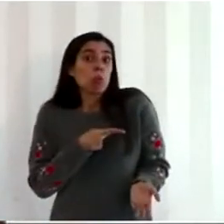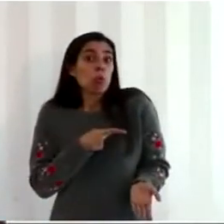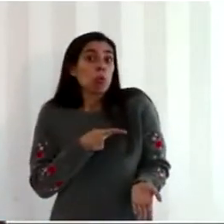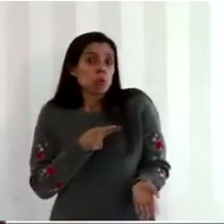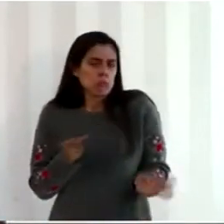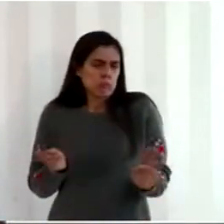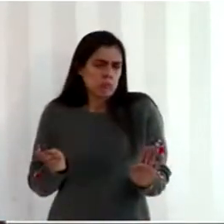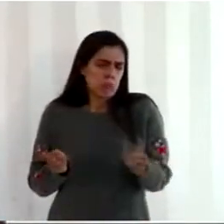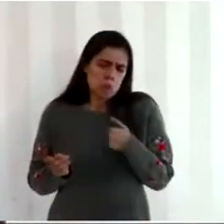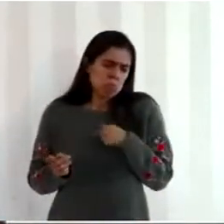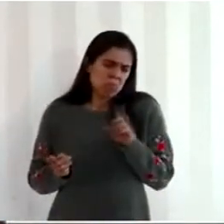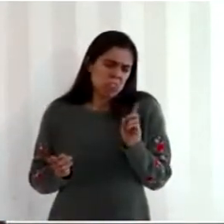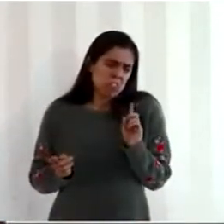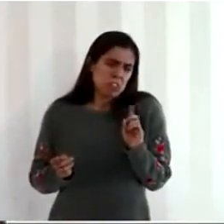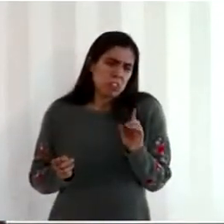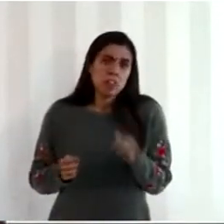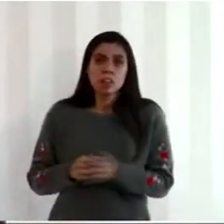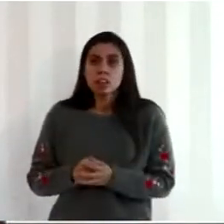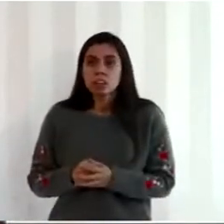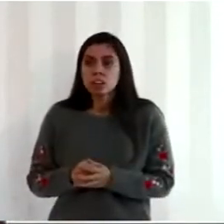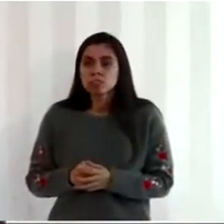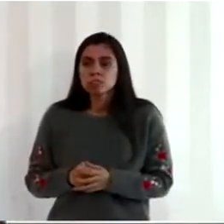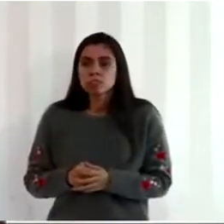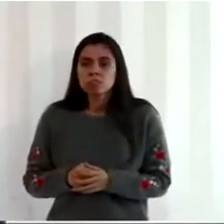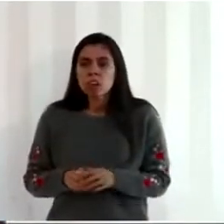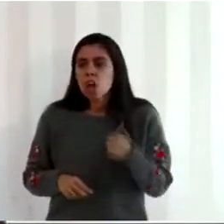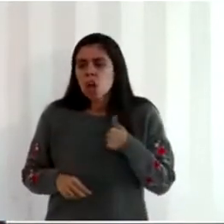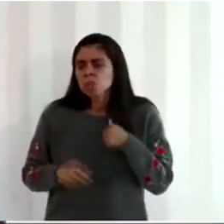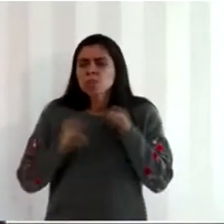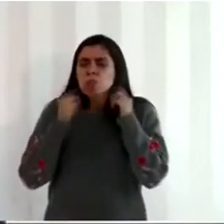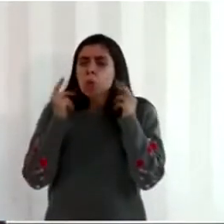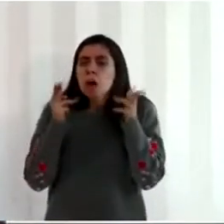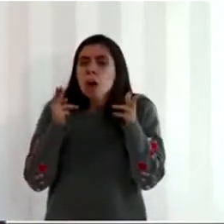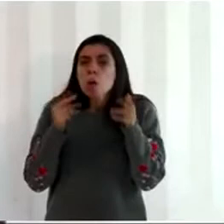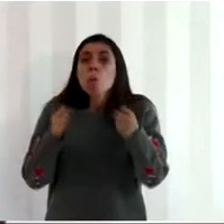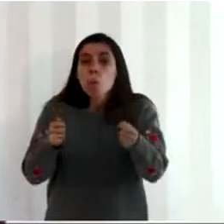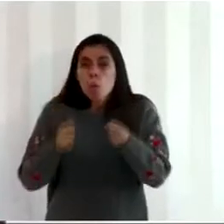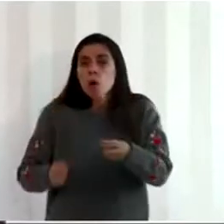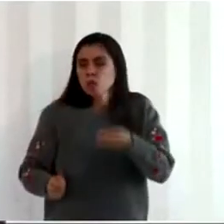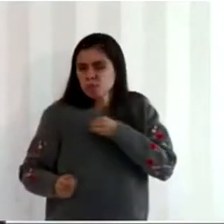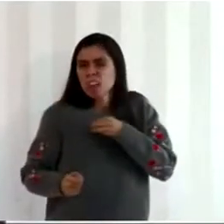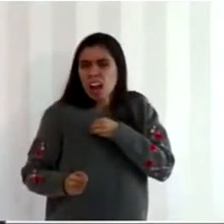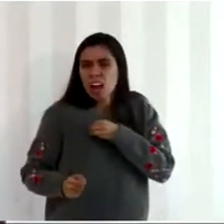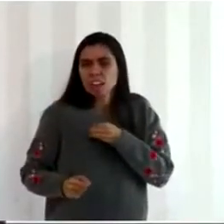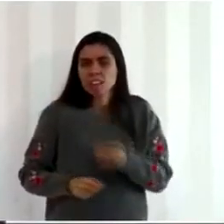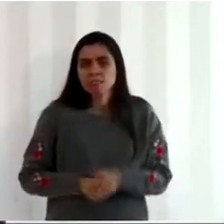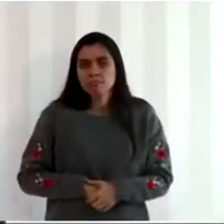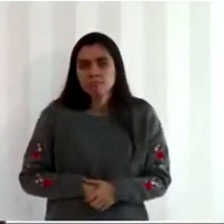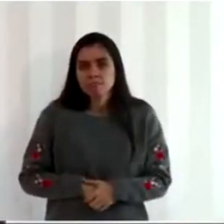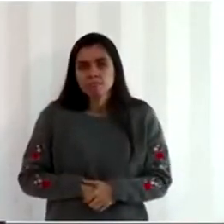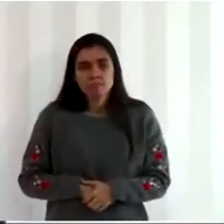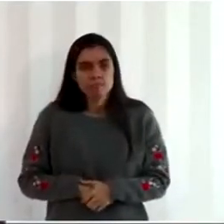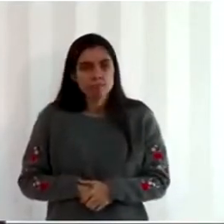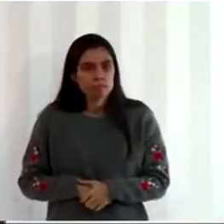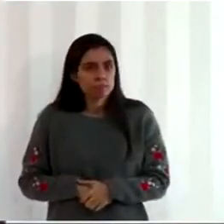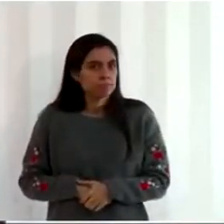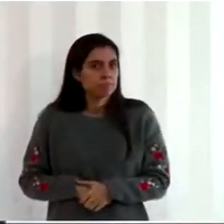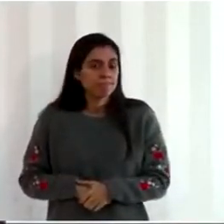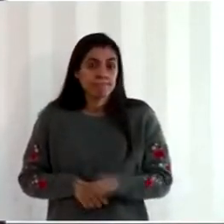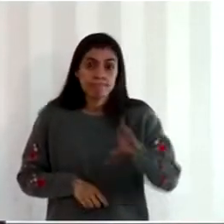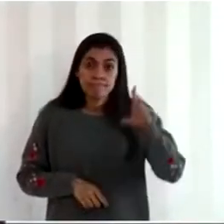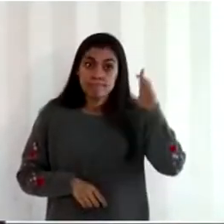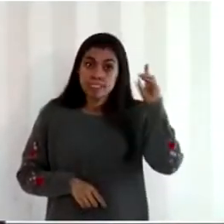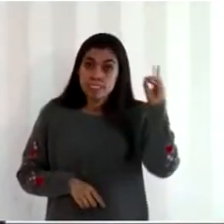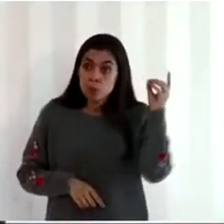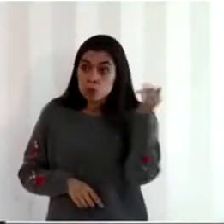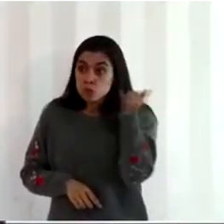vezes nós encontramos o apóstolo Paulo nas suas saudações iniciais, escrevendo as cartas às igrejas, ele diz aos santos da cidade de Corinto,